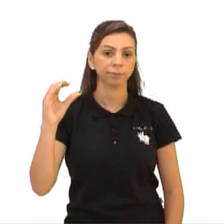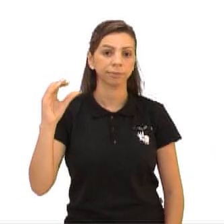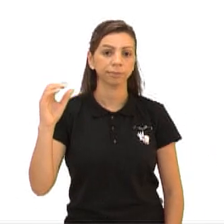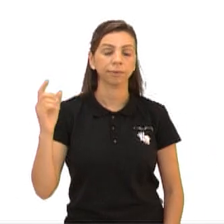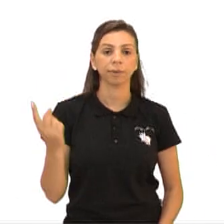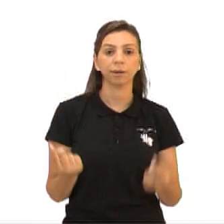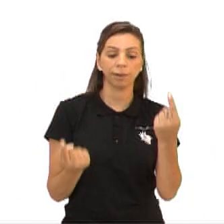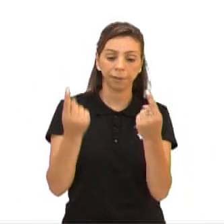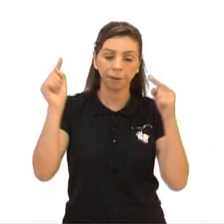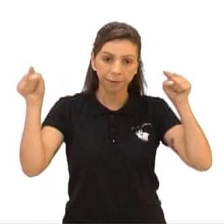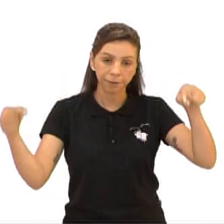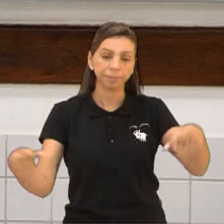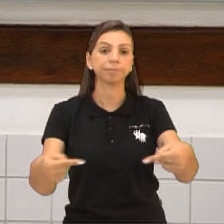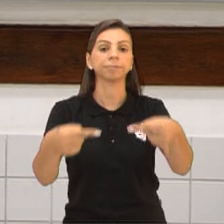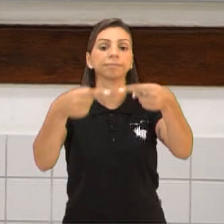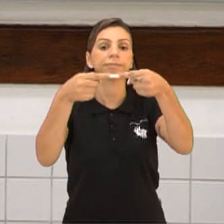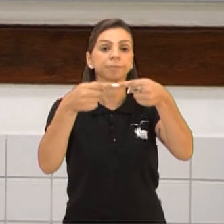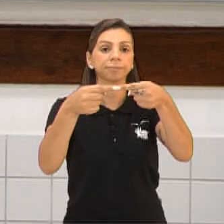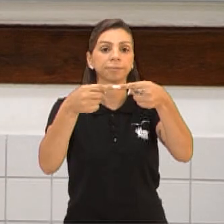fórmula da água é H2O.